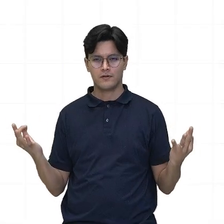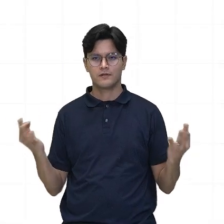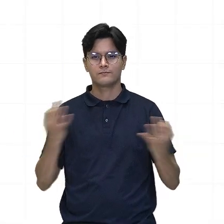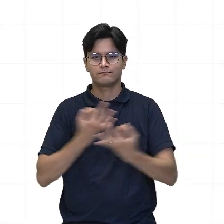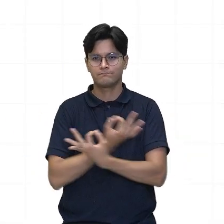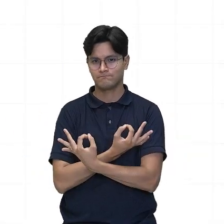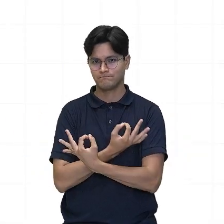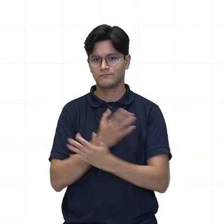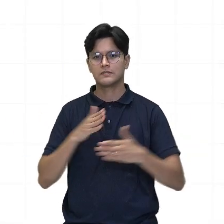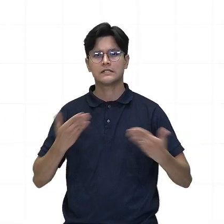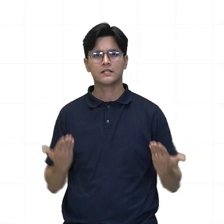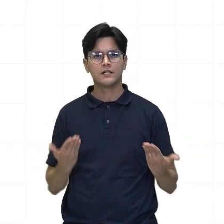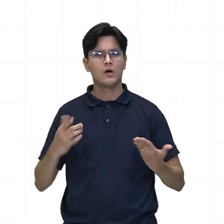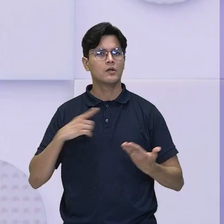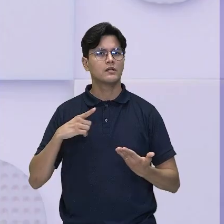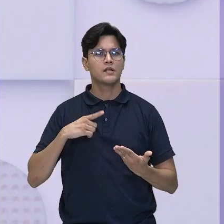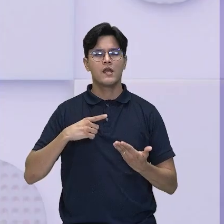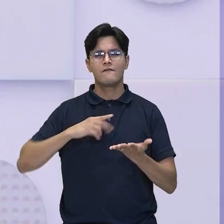essa